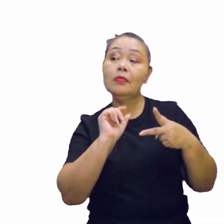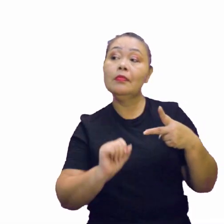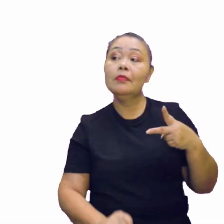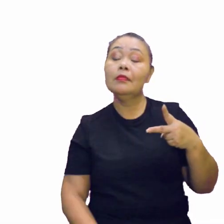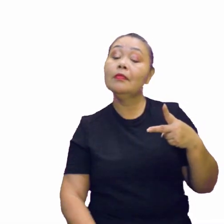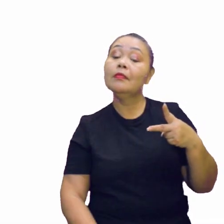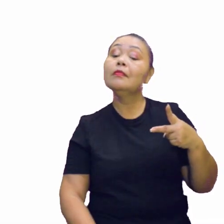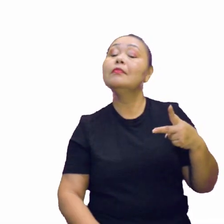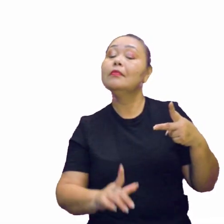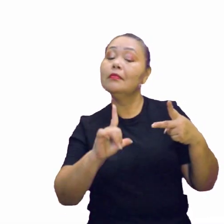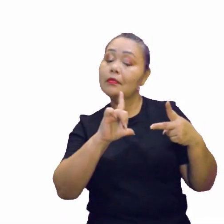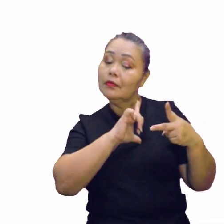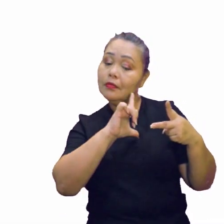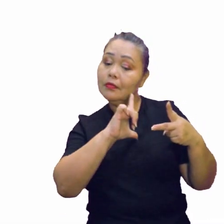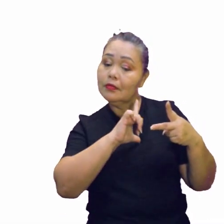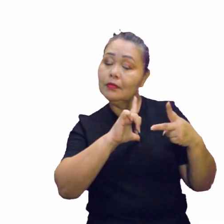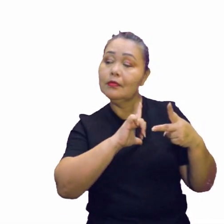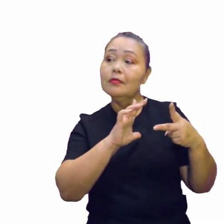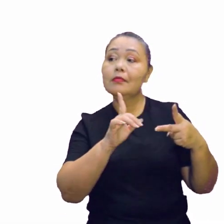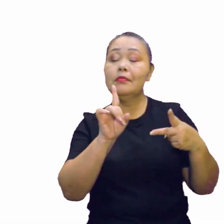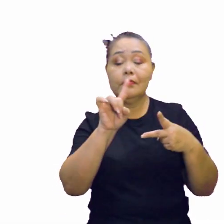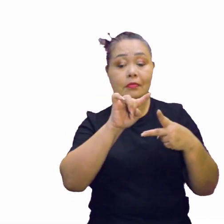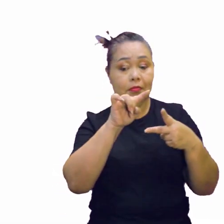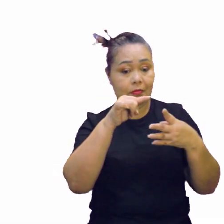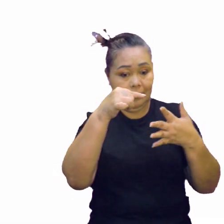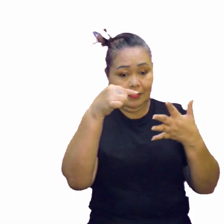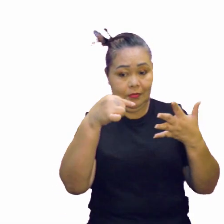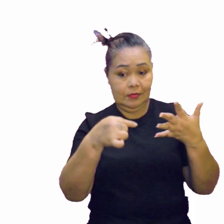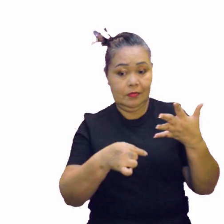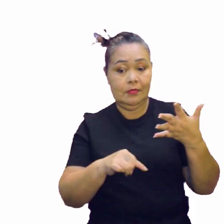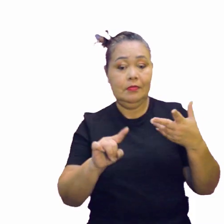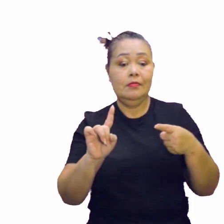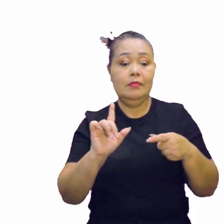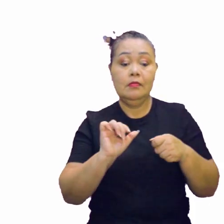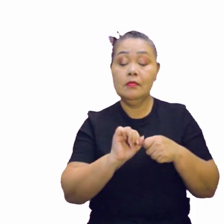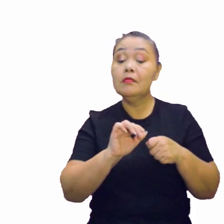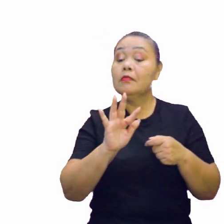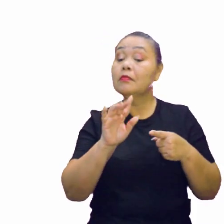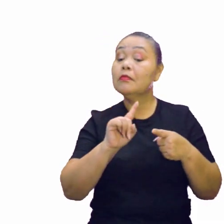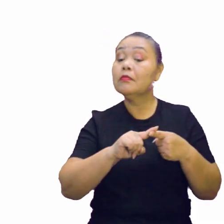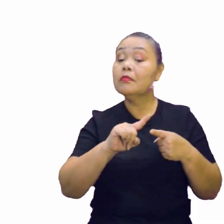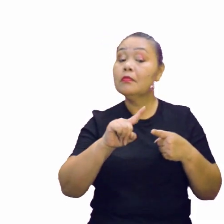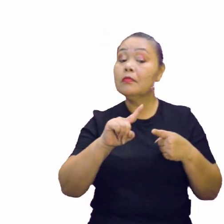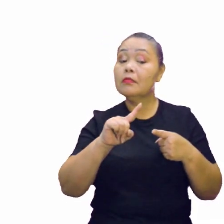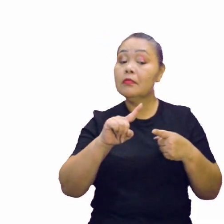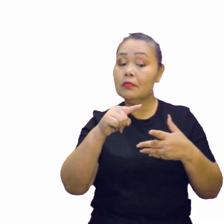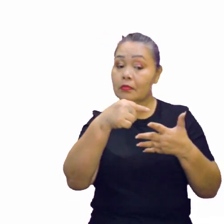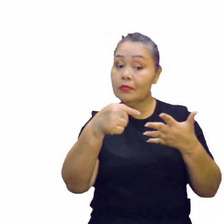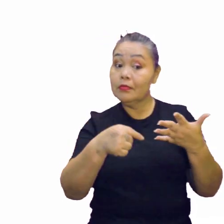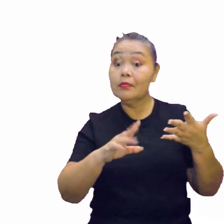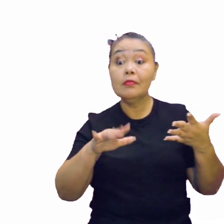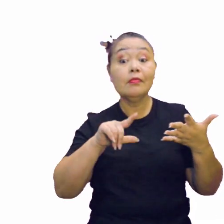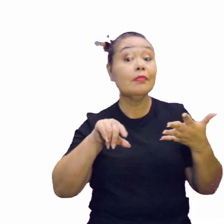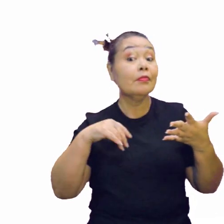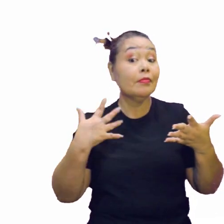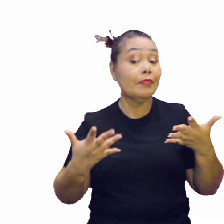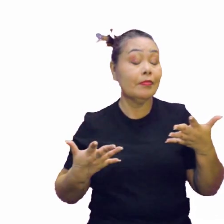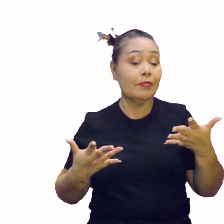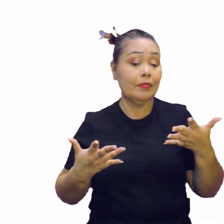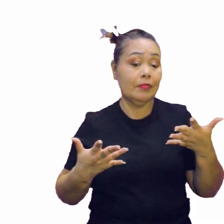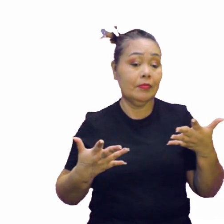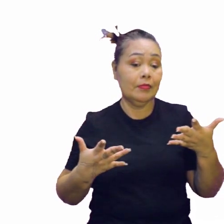claro, tem muitas coisas aí, mas nós temos um fator aí. Qual é um desses fatores, professor? Nós temos um fator